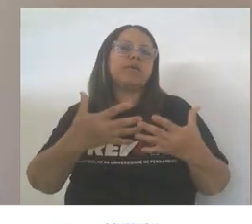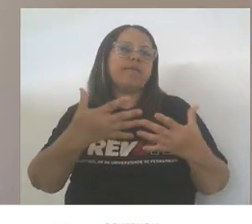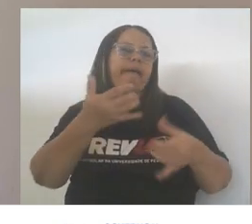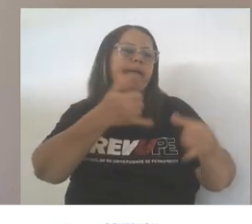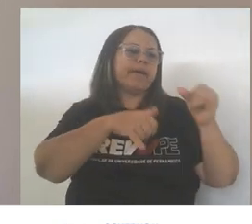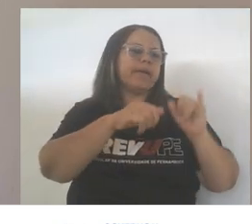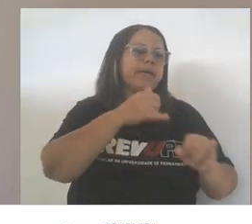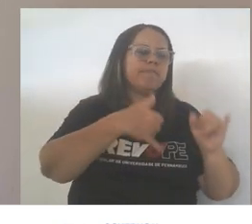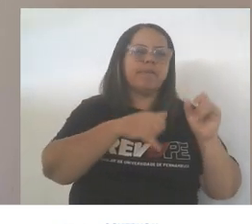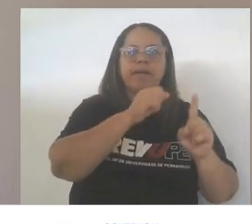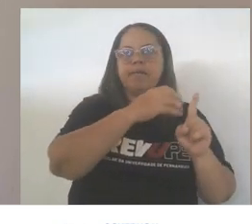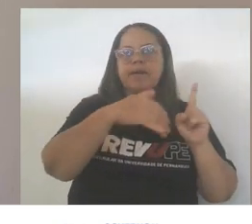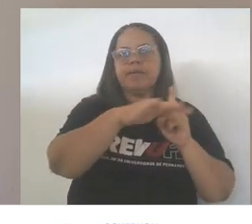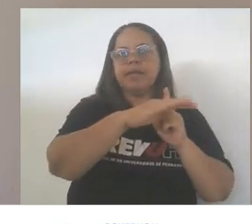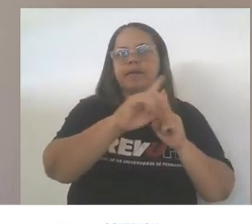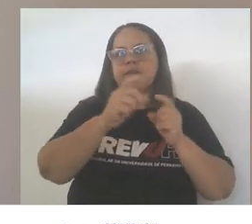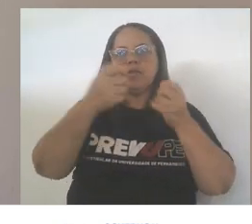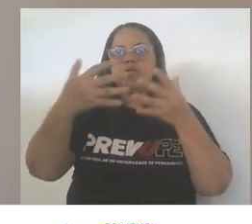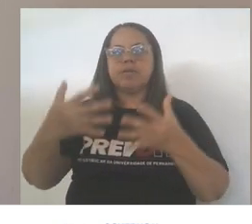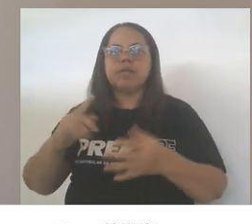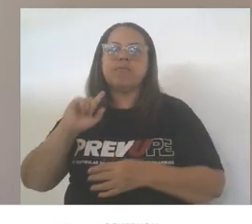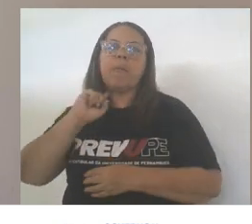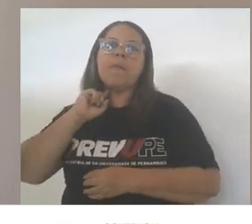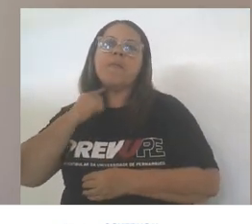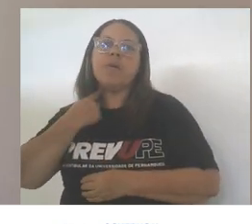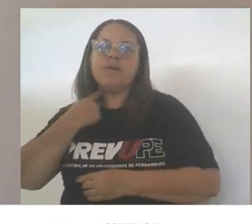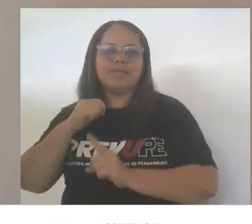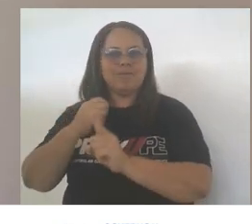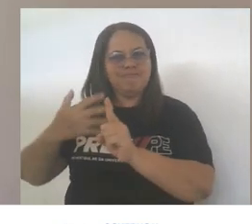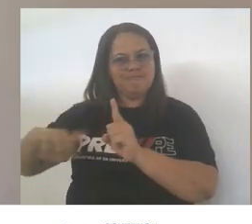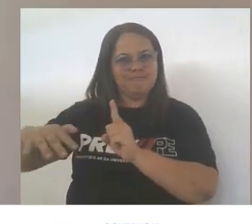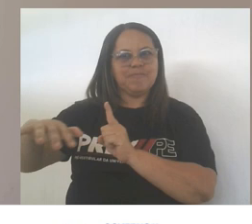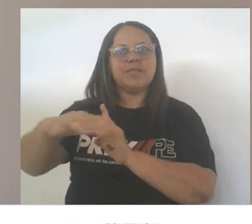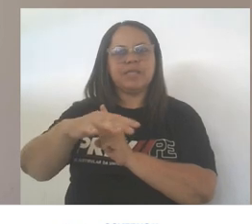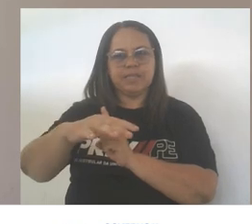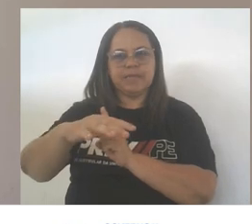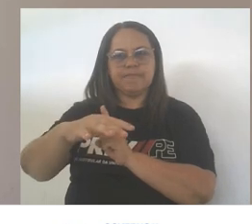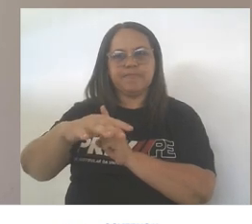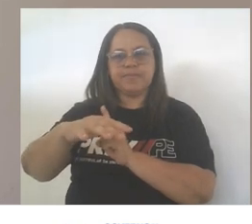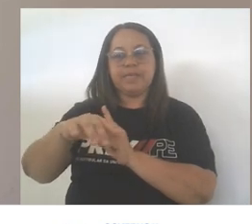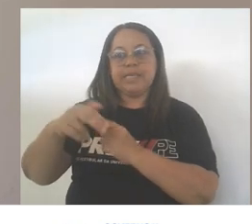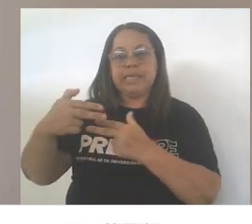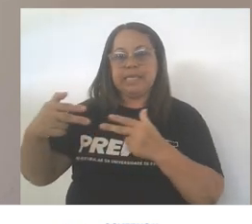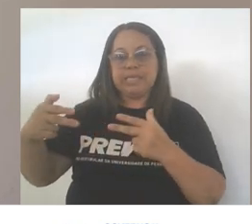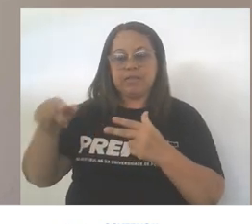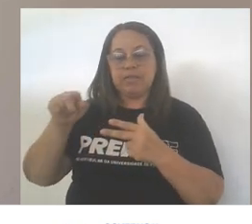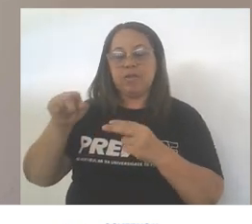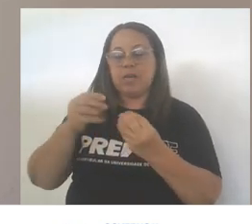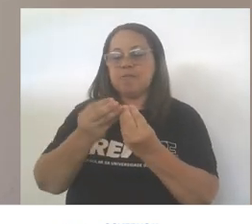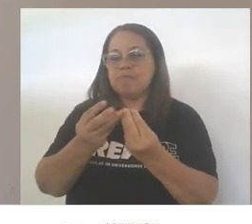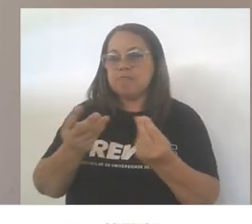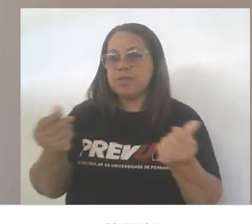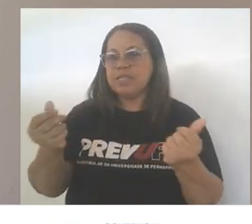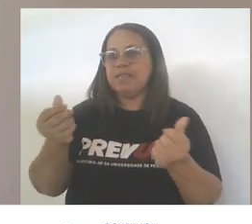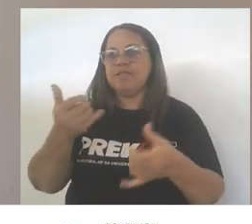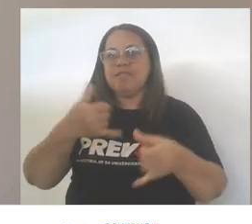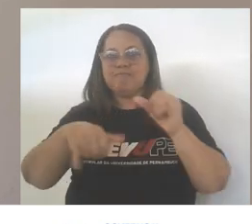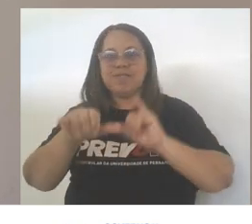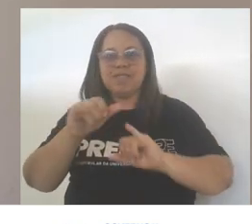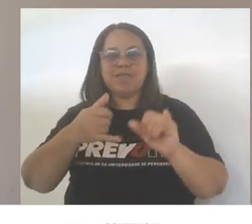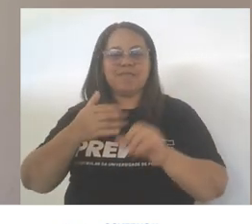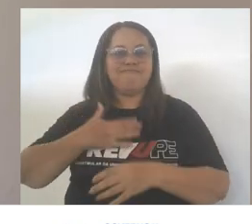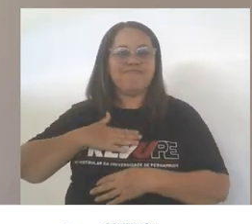sem, contudo, tratar do tema de poluição ambiental. Os poluentes ambientais são substâncias químicas